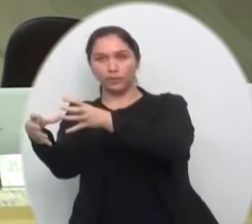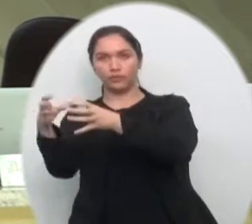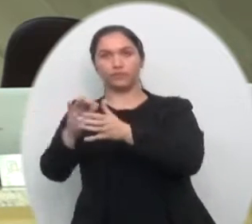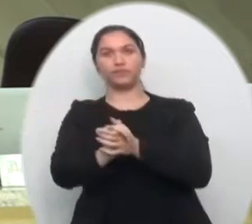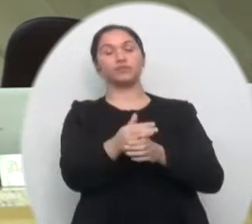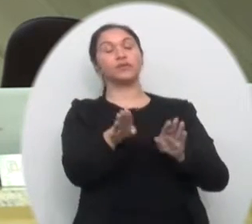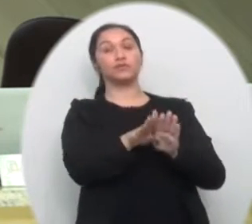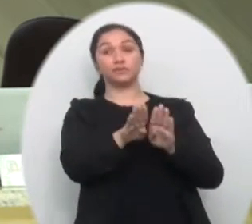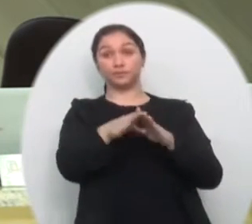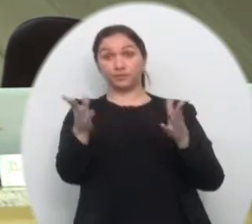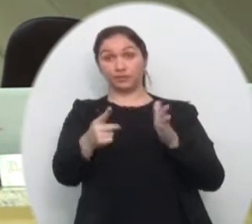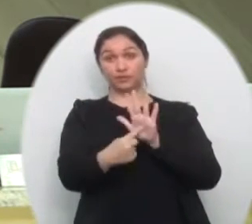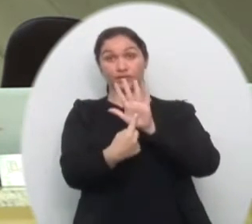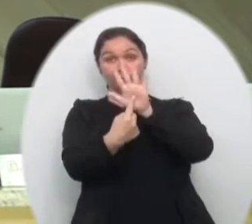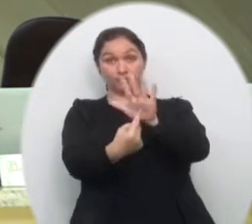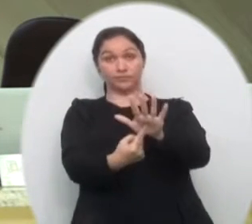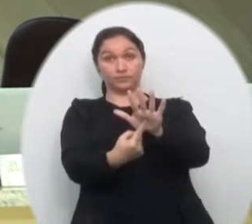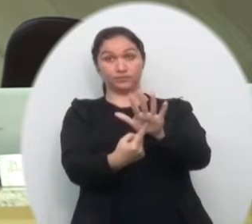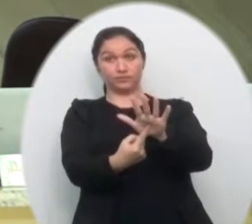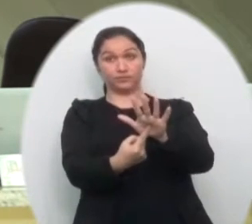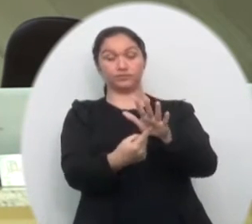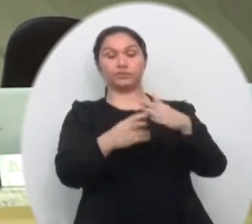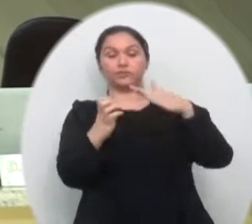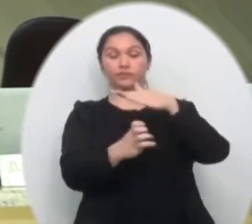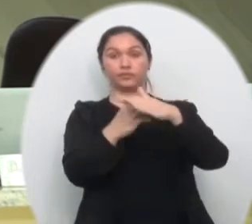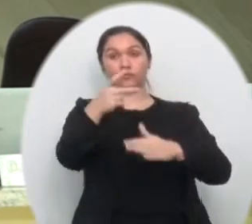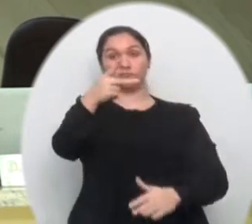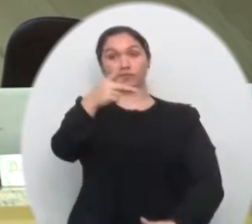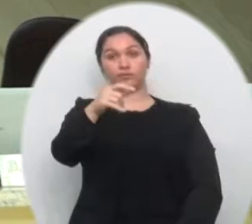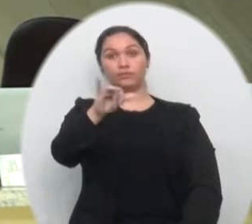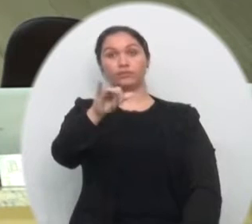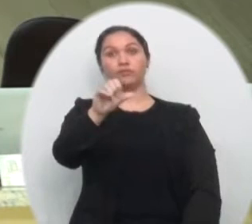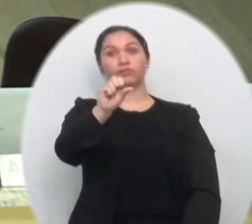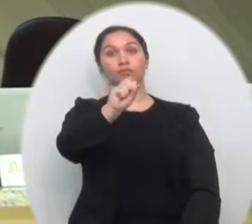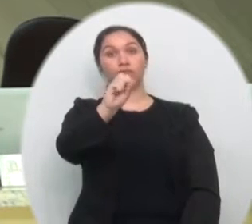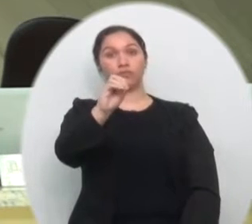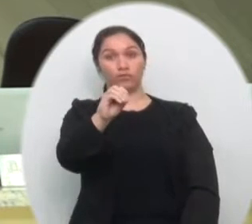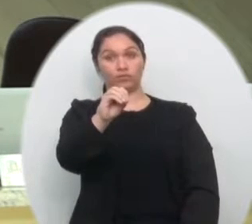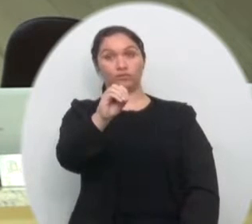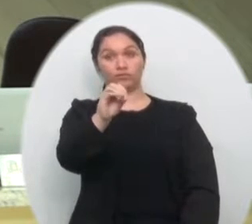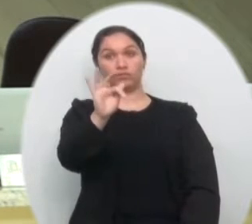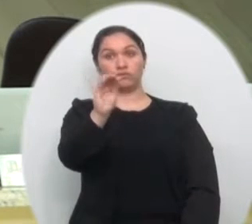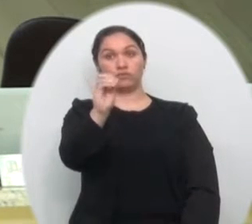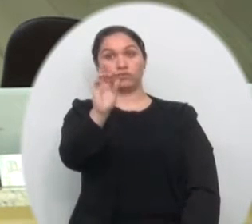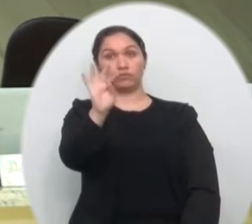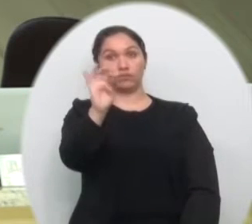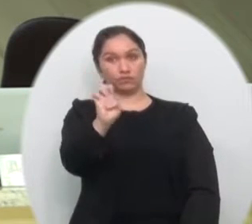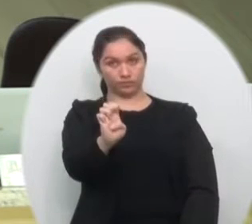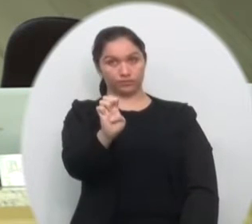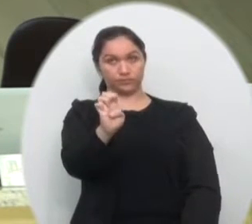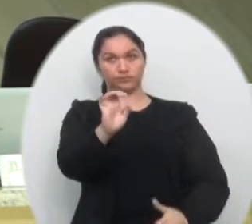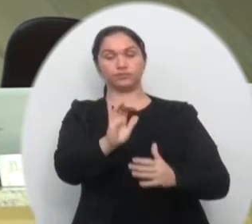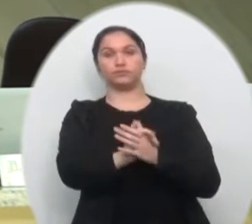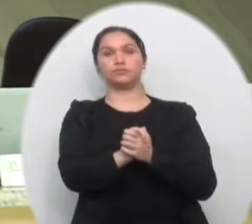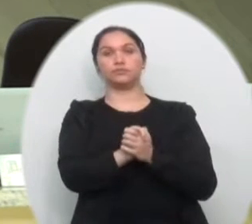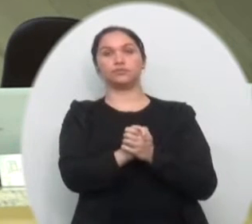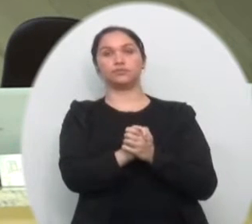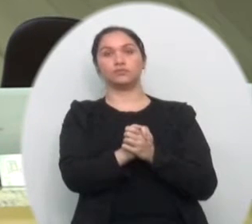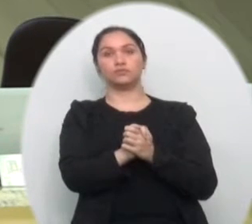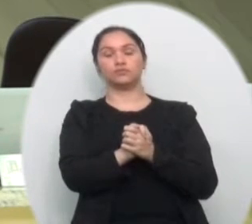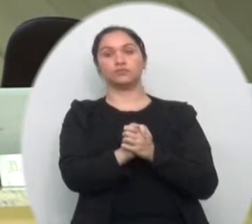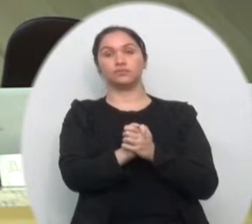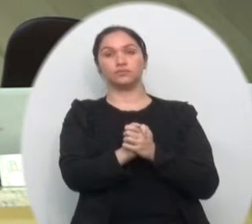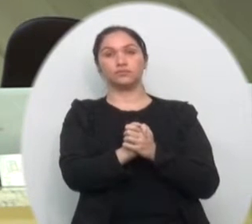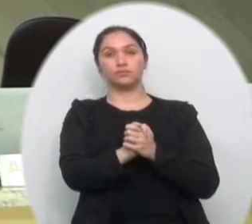pisoforte, para que todos conheçam. Então, eles fizeram um encanamento paralelo aqui, ó, a pisoforte revestimento